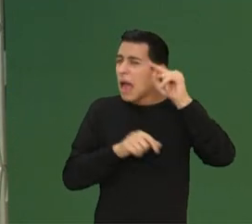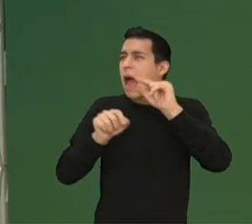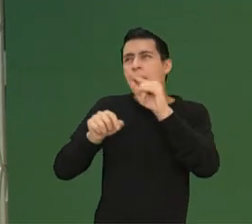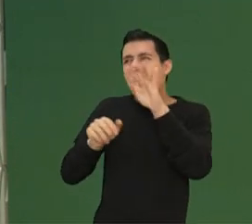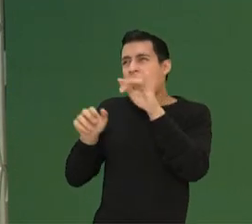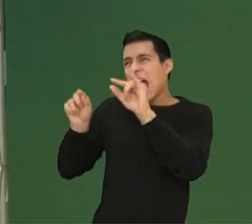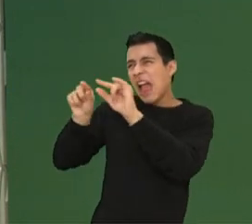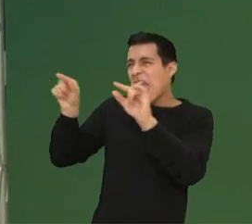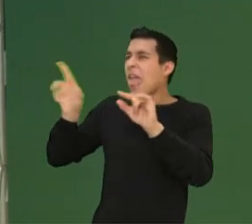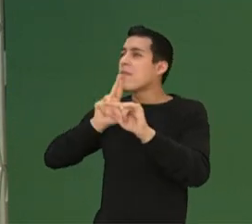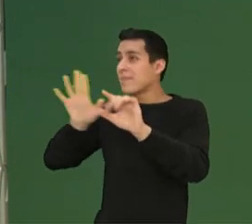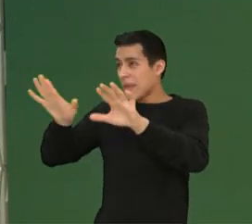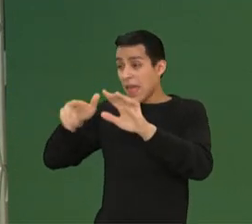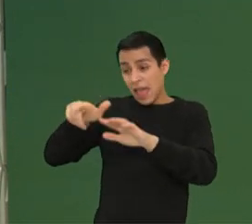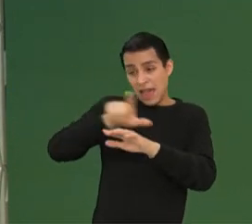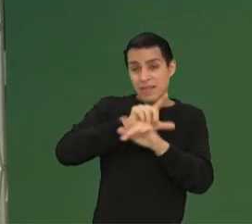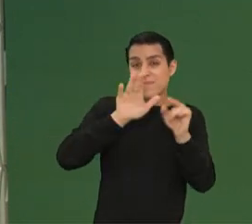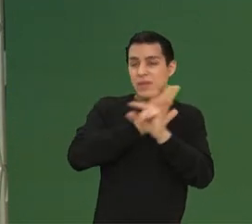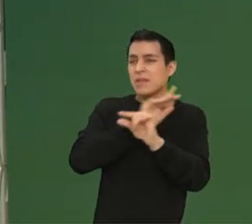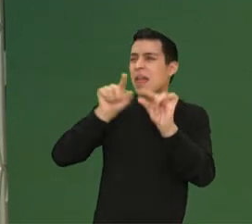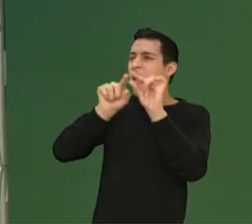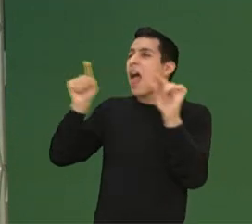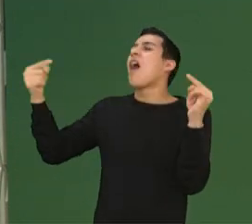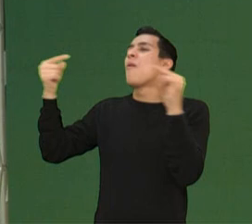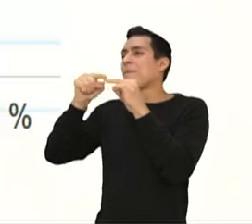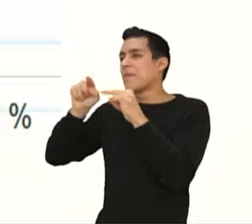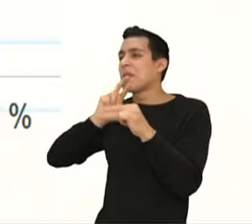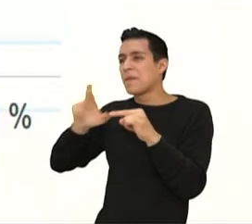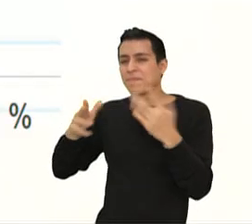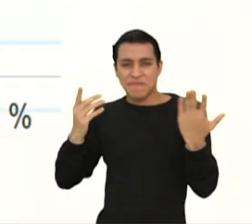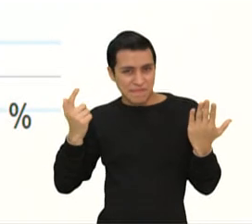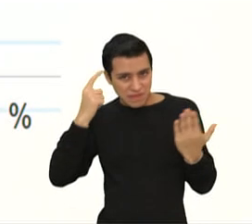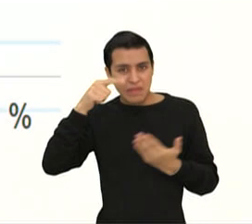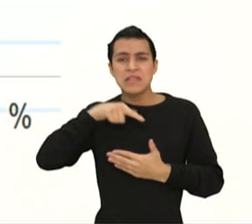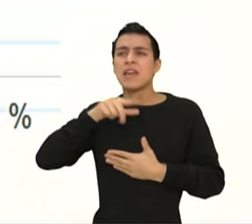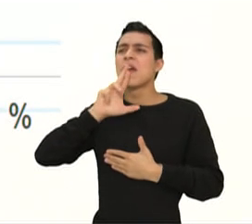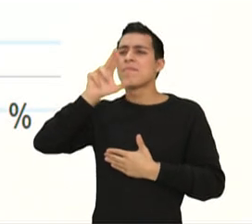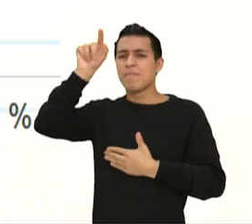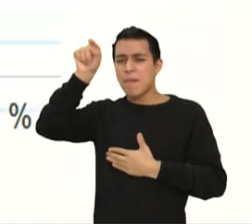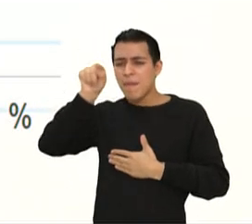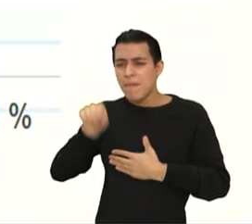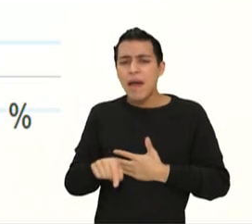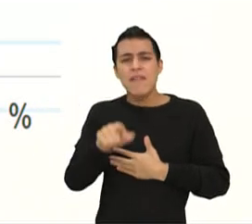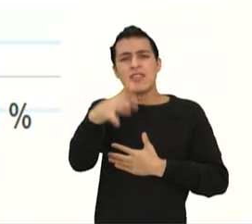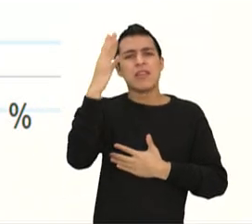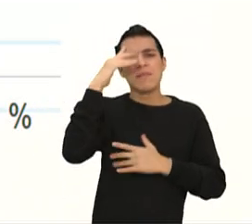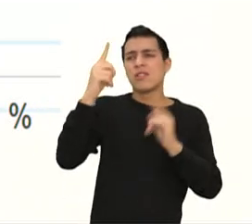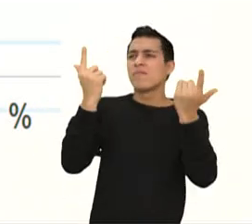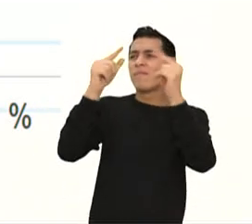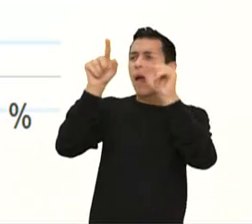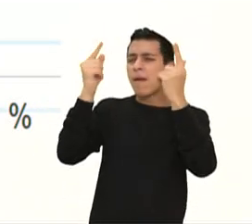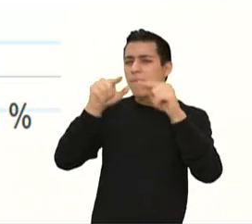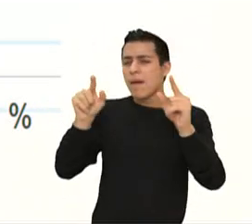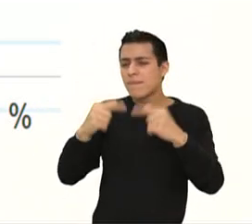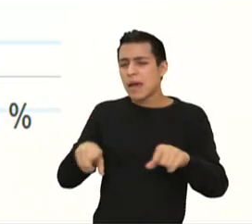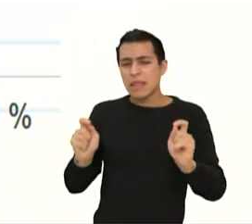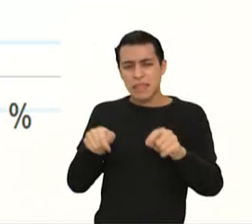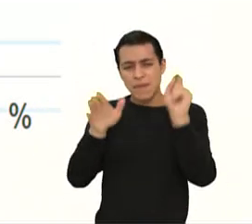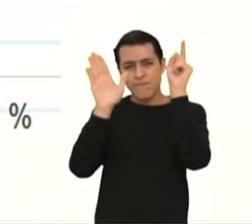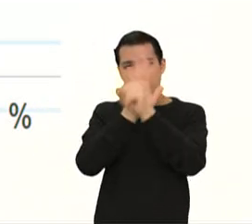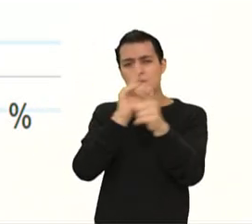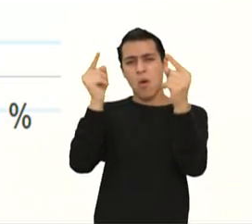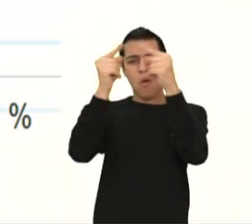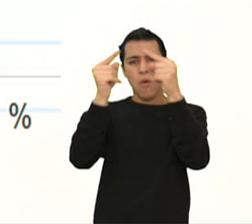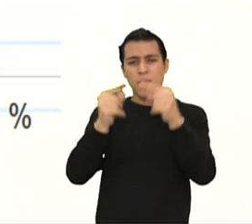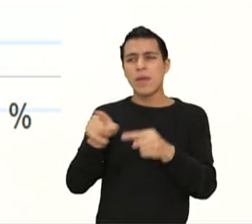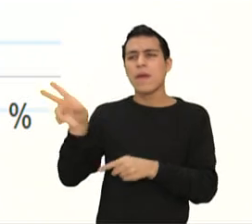uma hipótese para a pergunta dessa enquete. Você tem as respostas, então imagine que pergunta pode ser feita